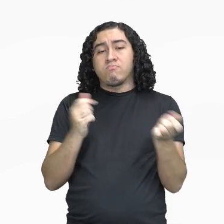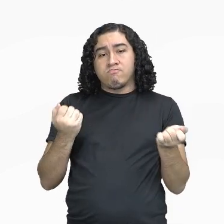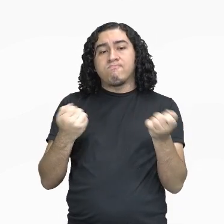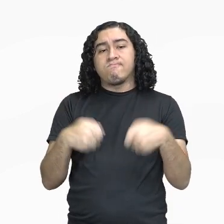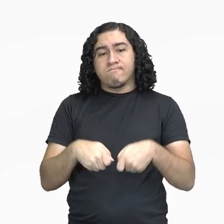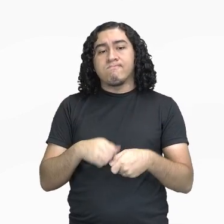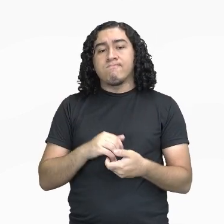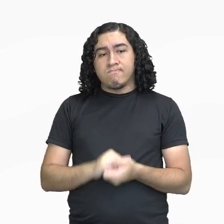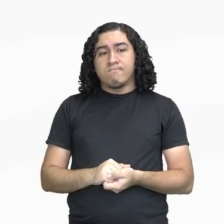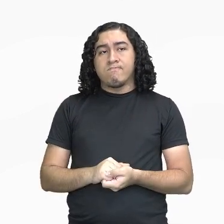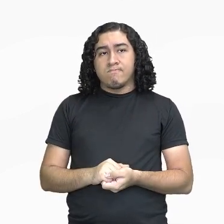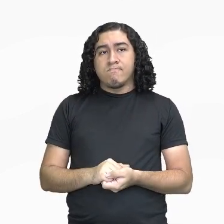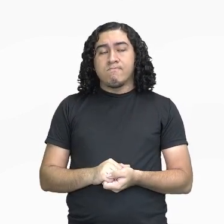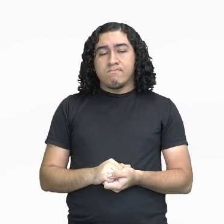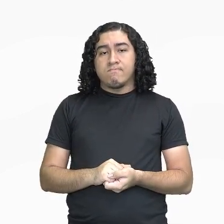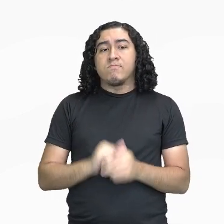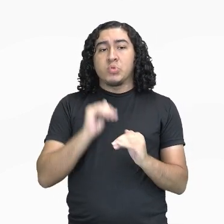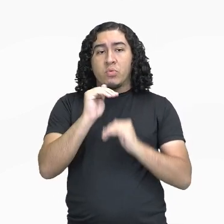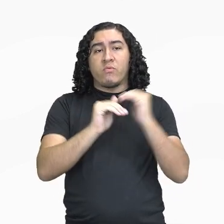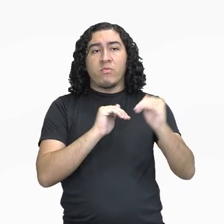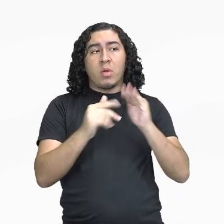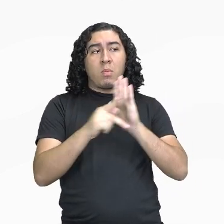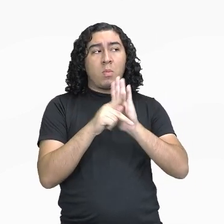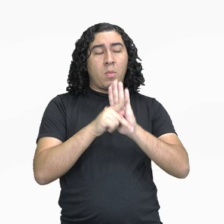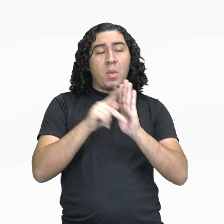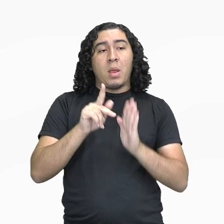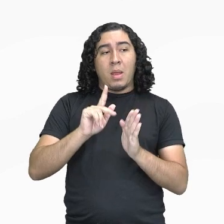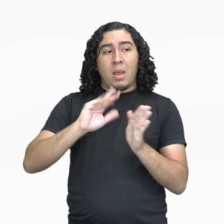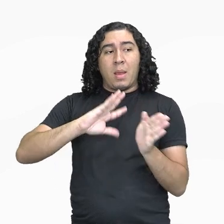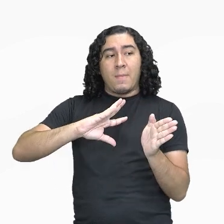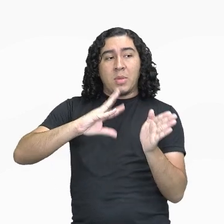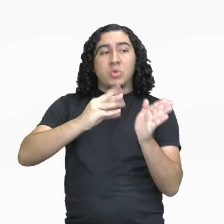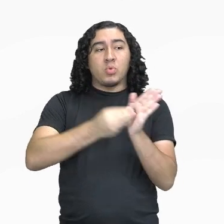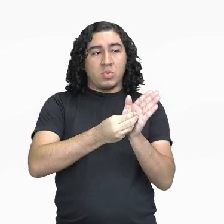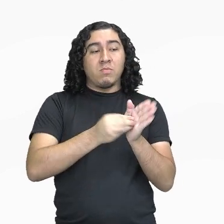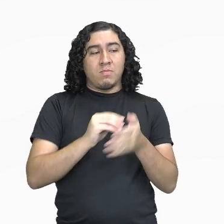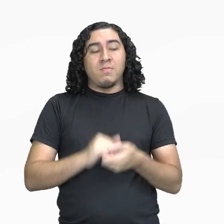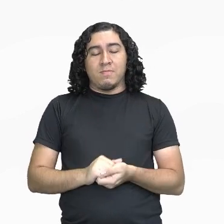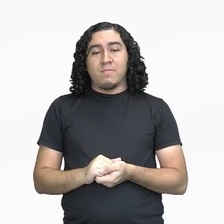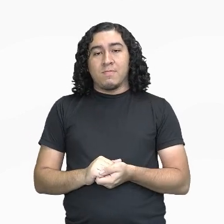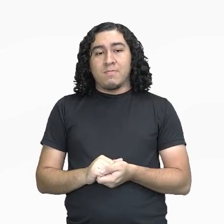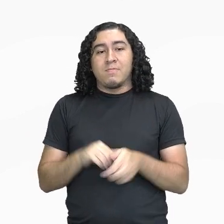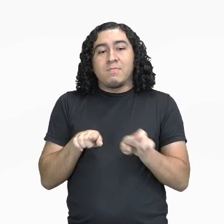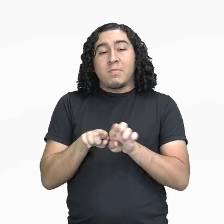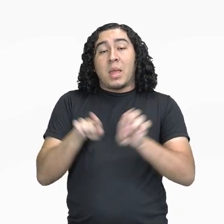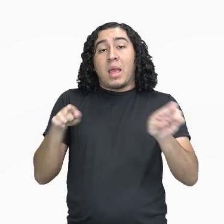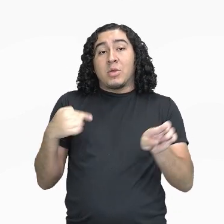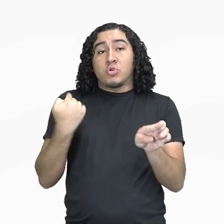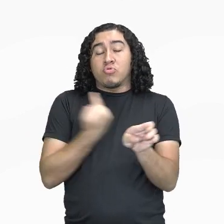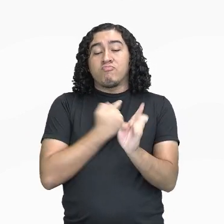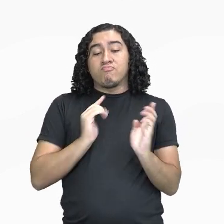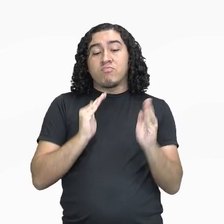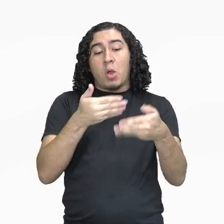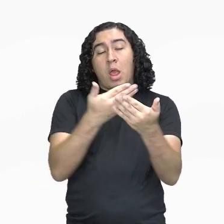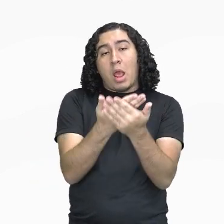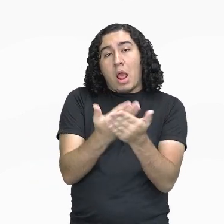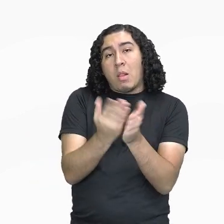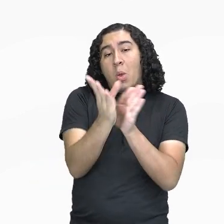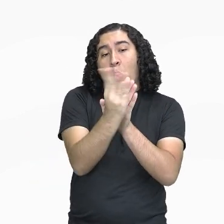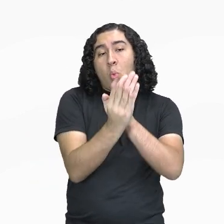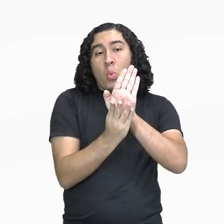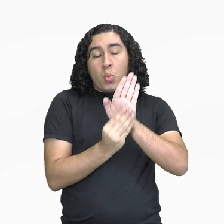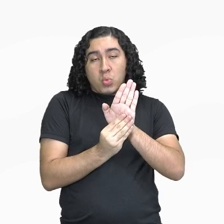também a se desenvolver na Amazônia, mas aí a gente vai focar aqui nessa aula sobre